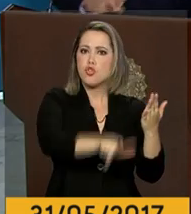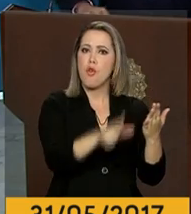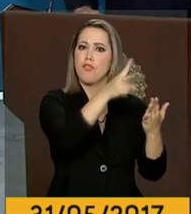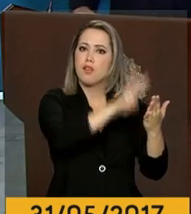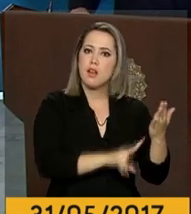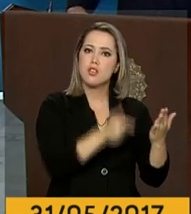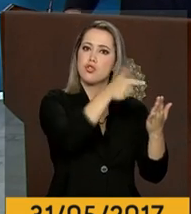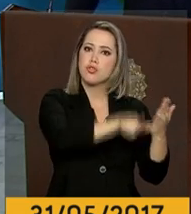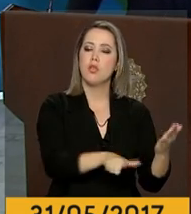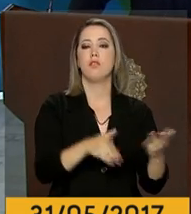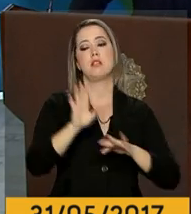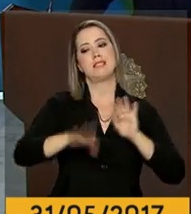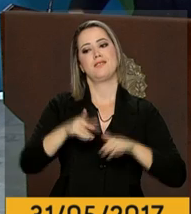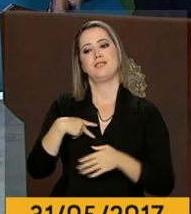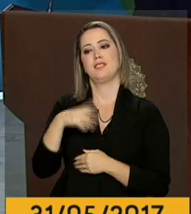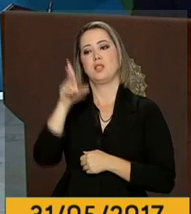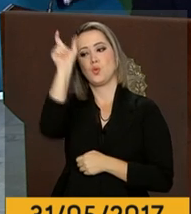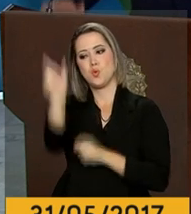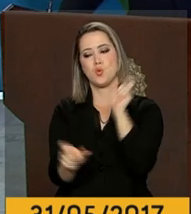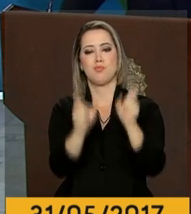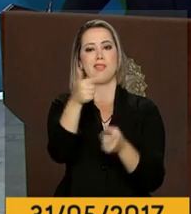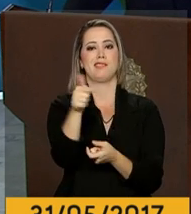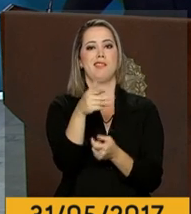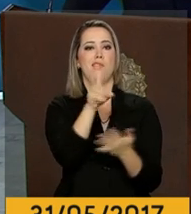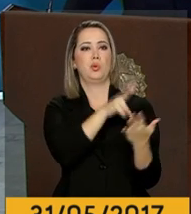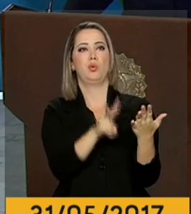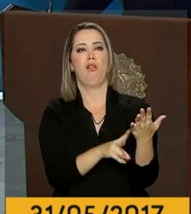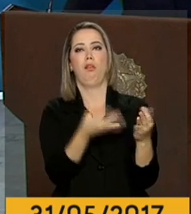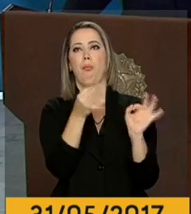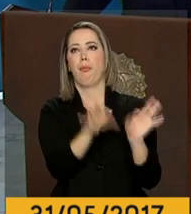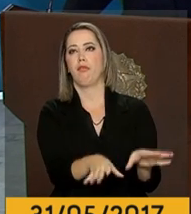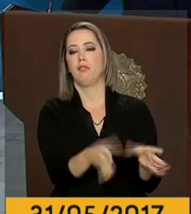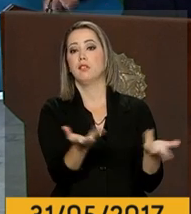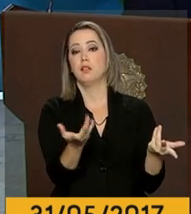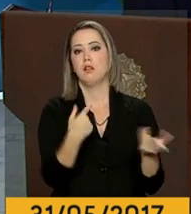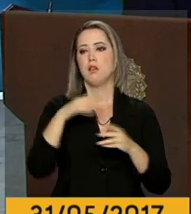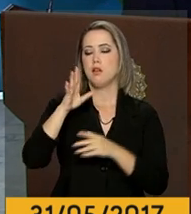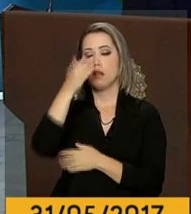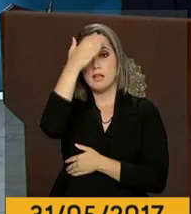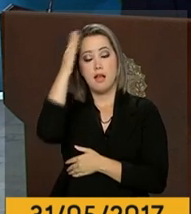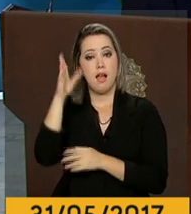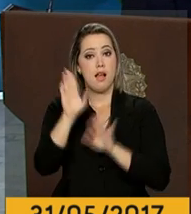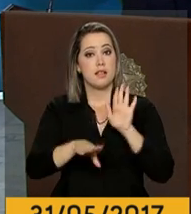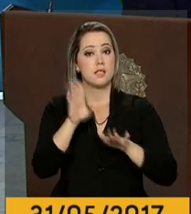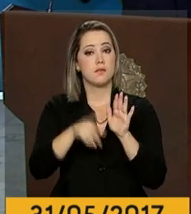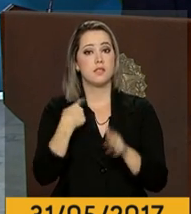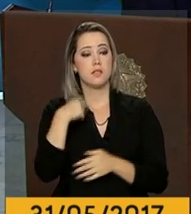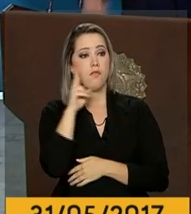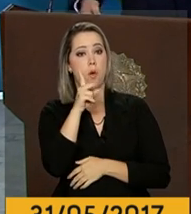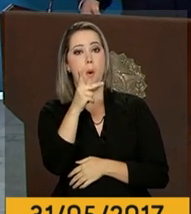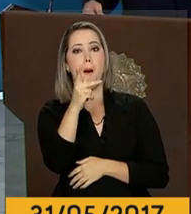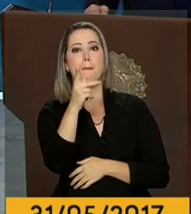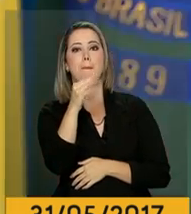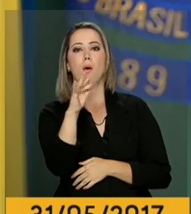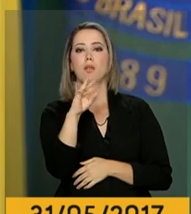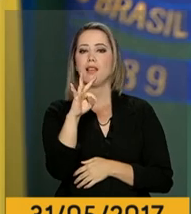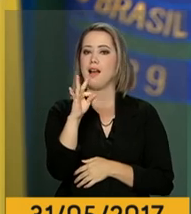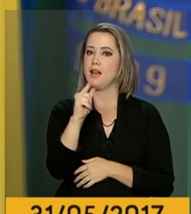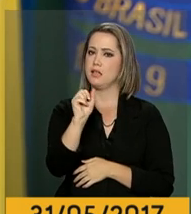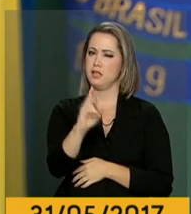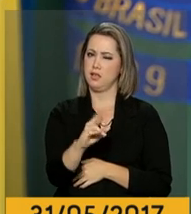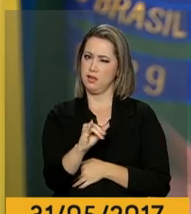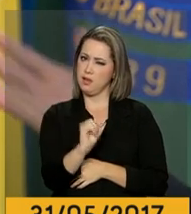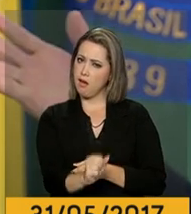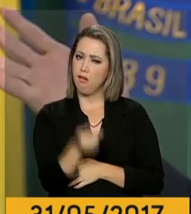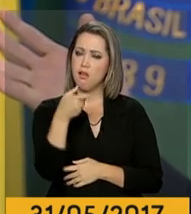que muitas vezes os brasileiros não fazem. Quantas e quantas vezes eu vejo que as pessoas dão mais importância a uma portaria ministerial do que ao